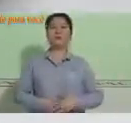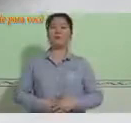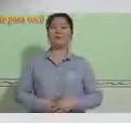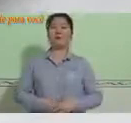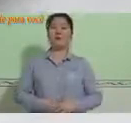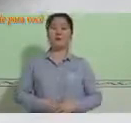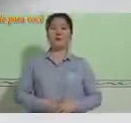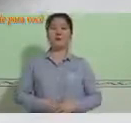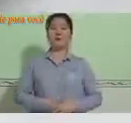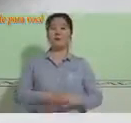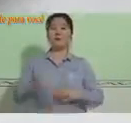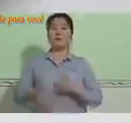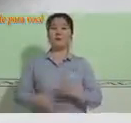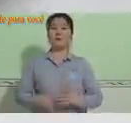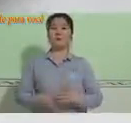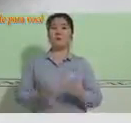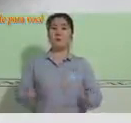colocado corretamente